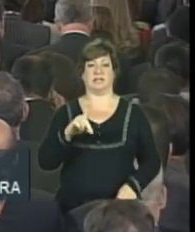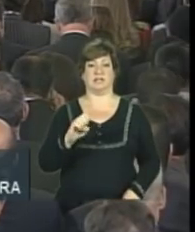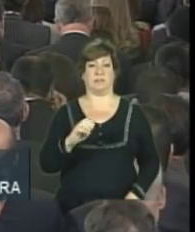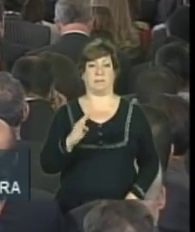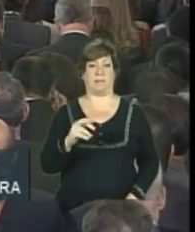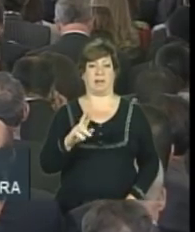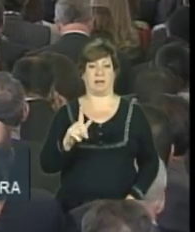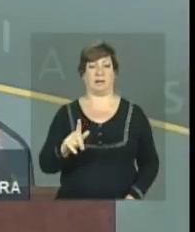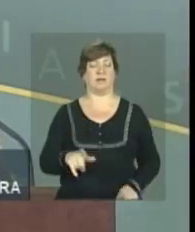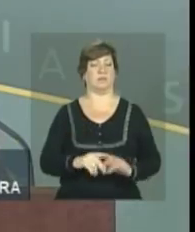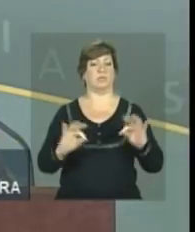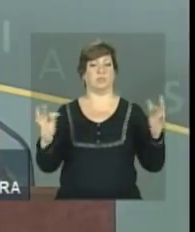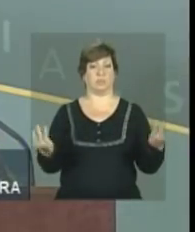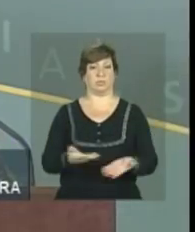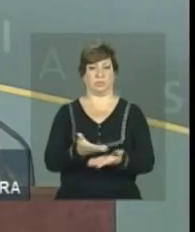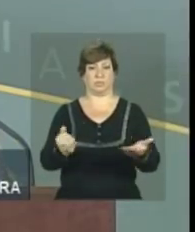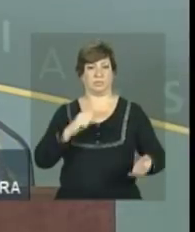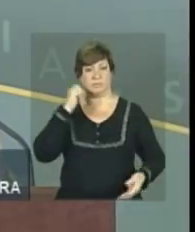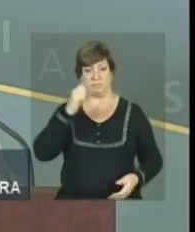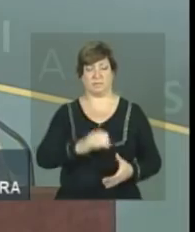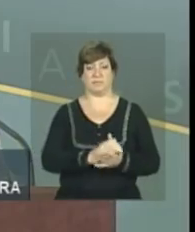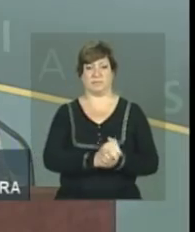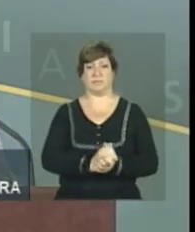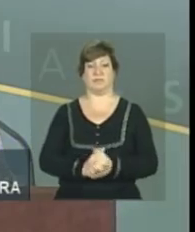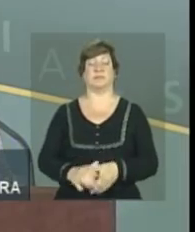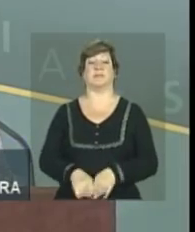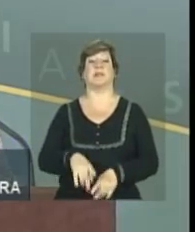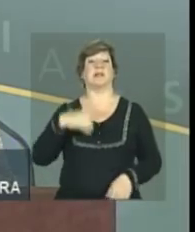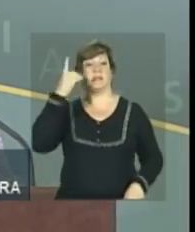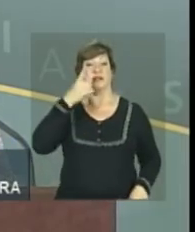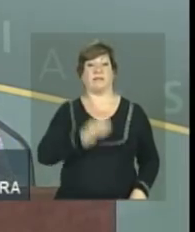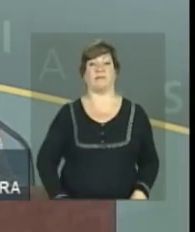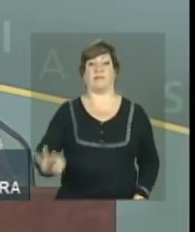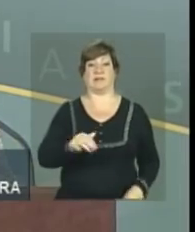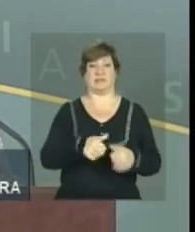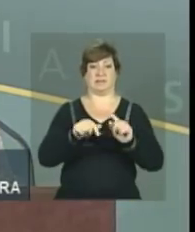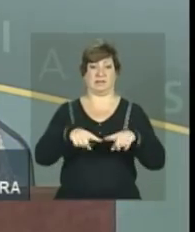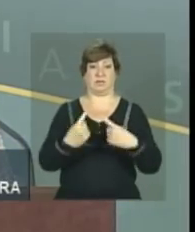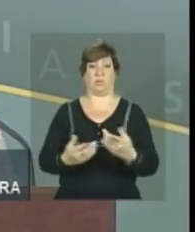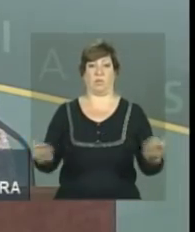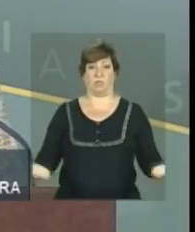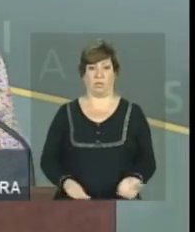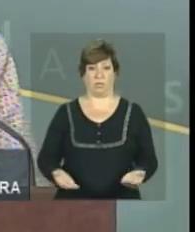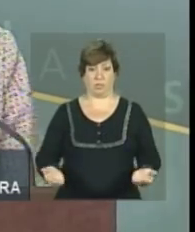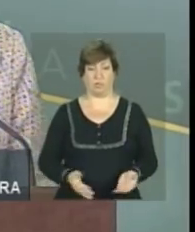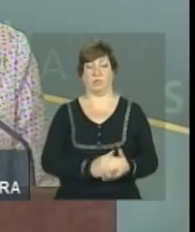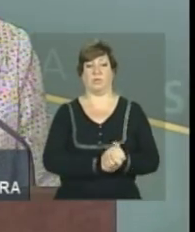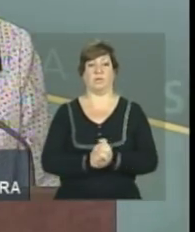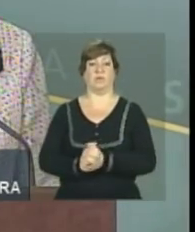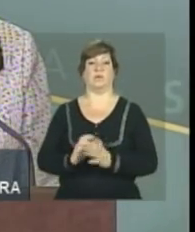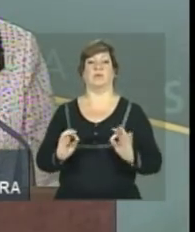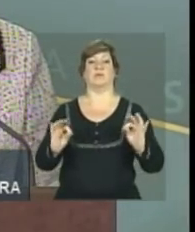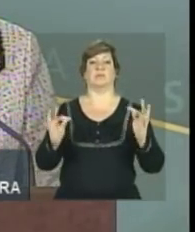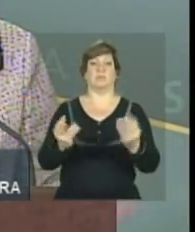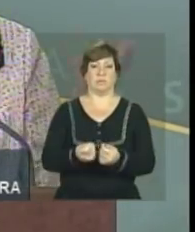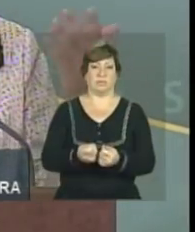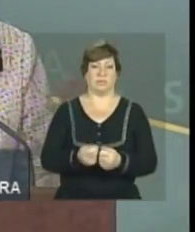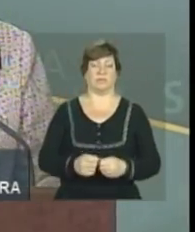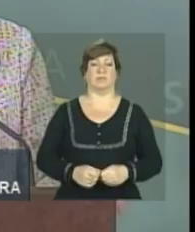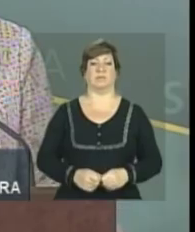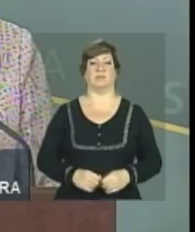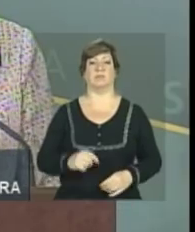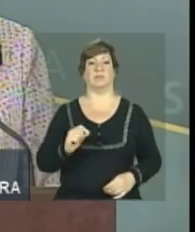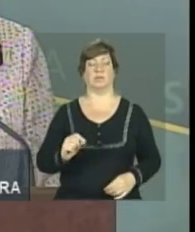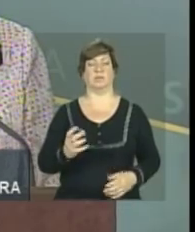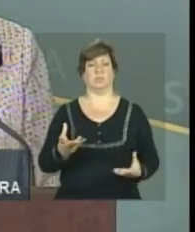Farias. Senhoras e senhores deputados federais aqui presentes, cumprimento a todos, o